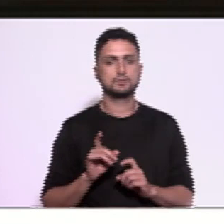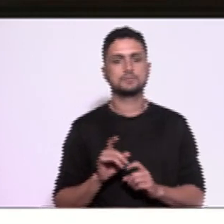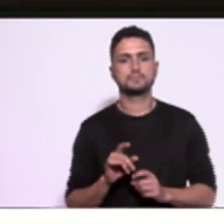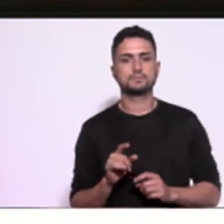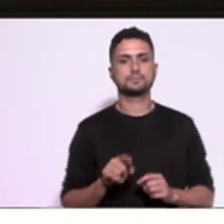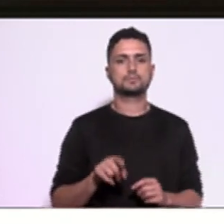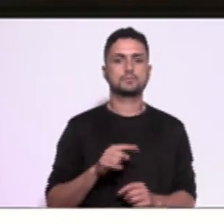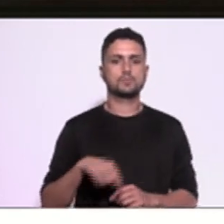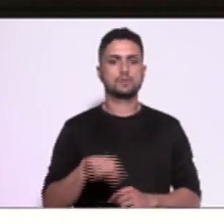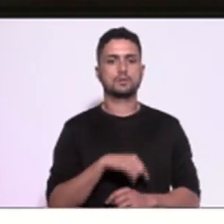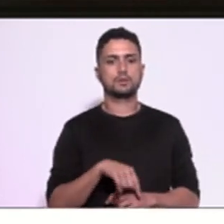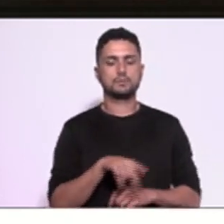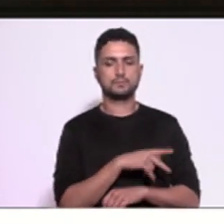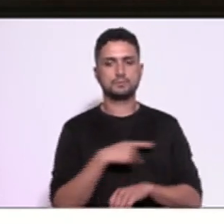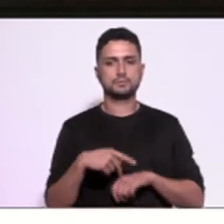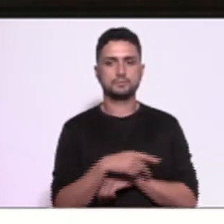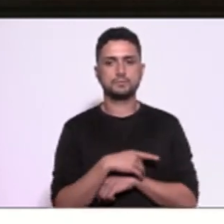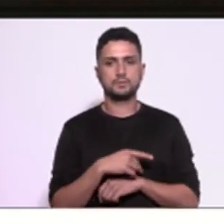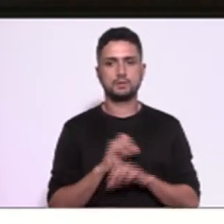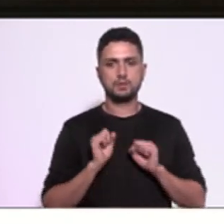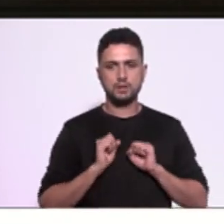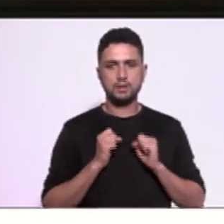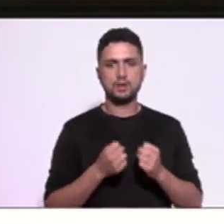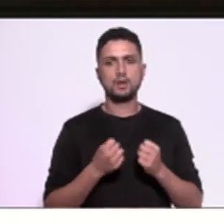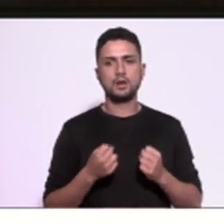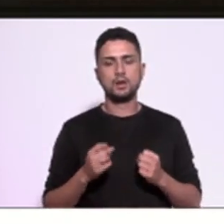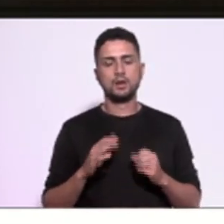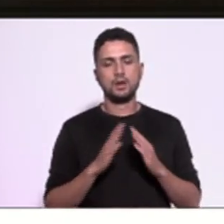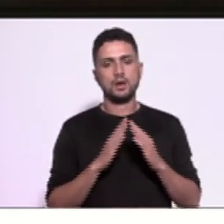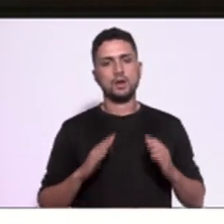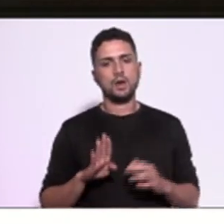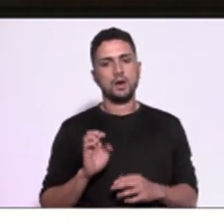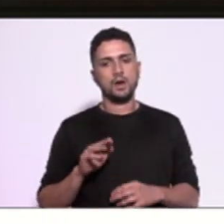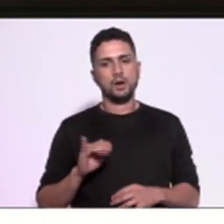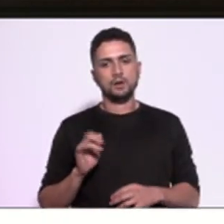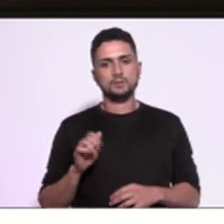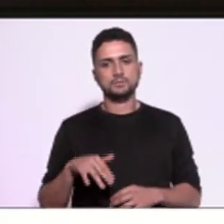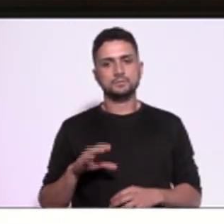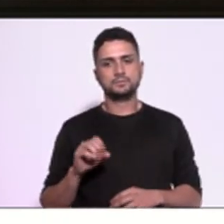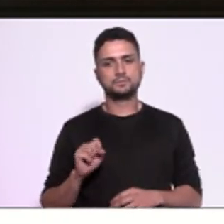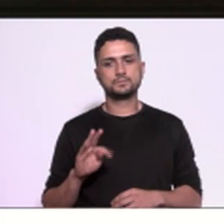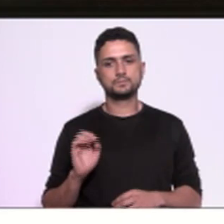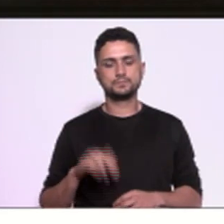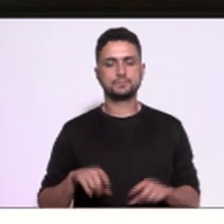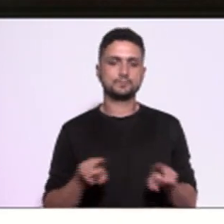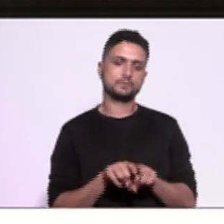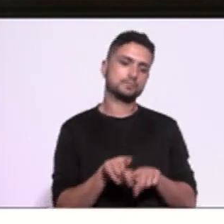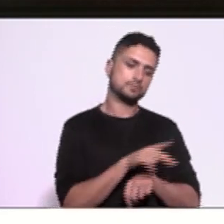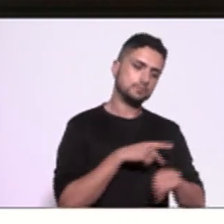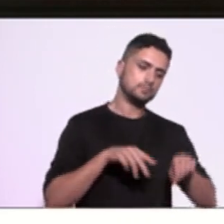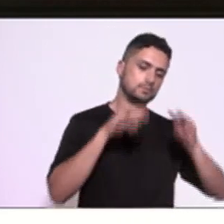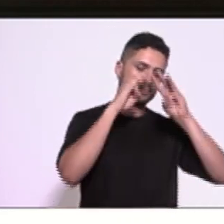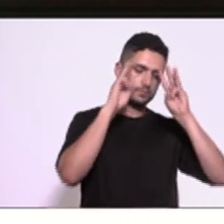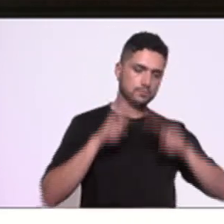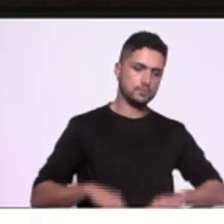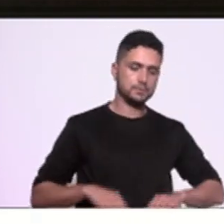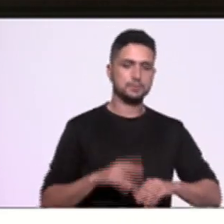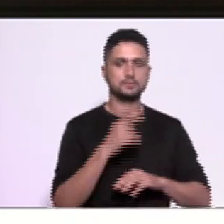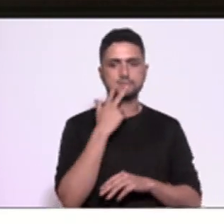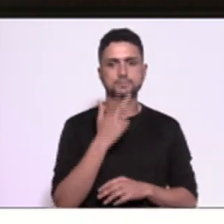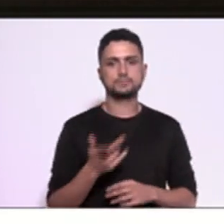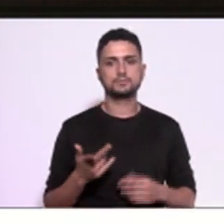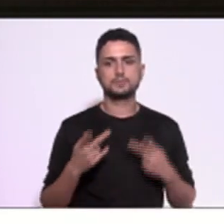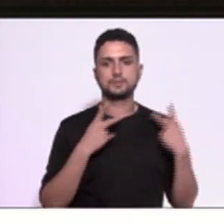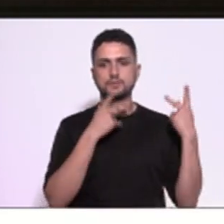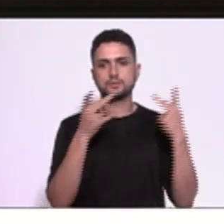República, iniciativa do Museu Casa de Benjamin Constant e do Museu da República, de visitação